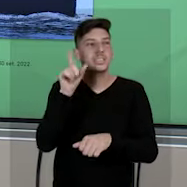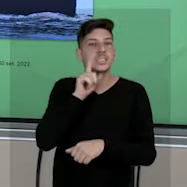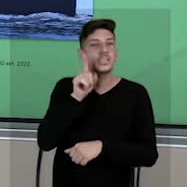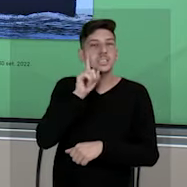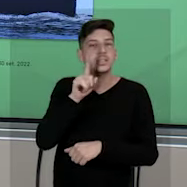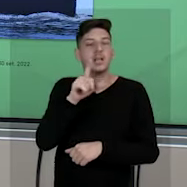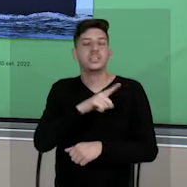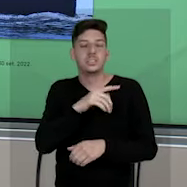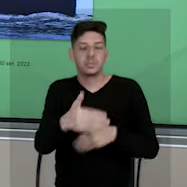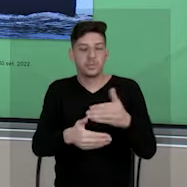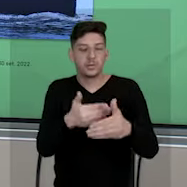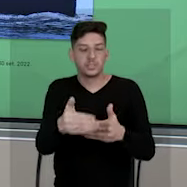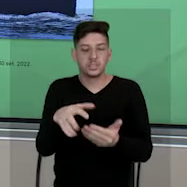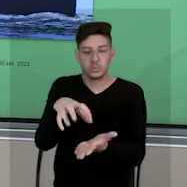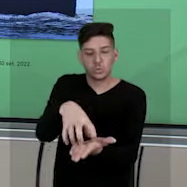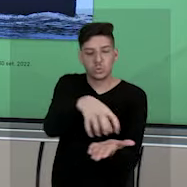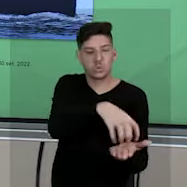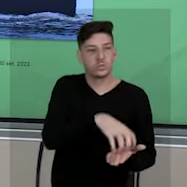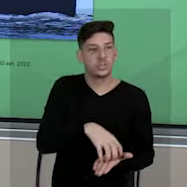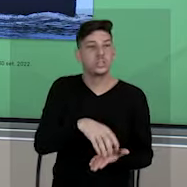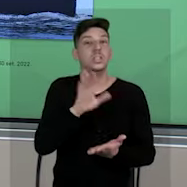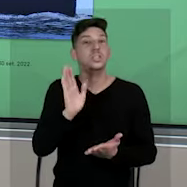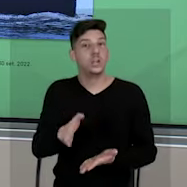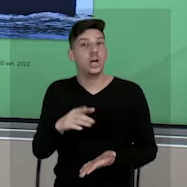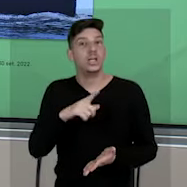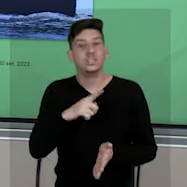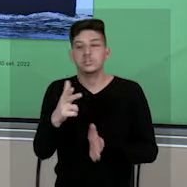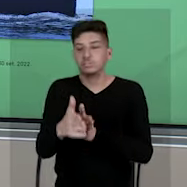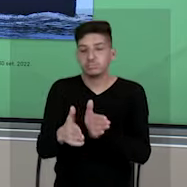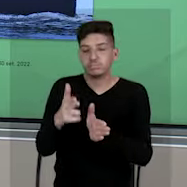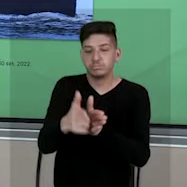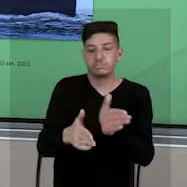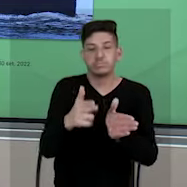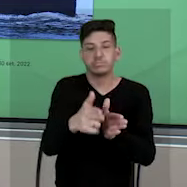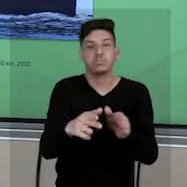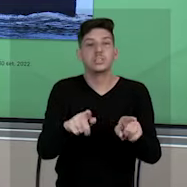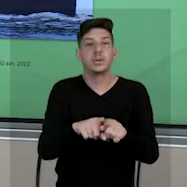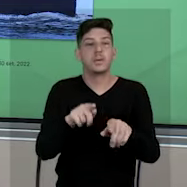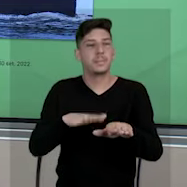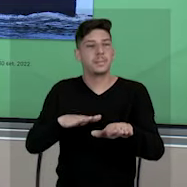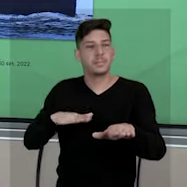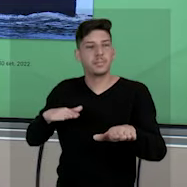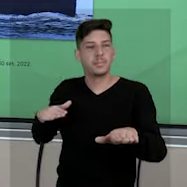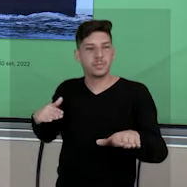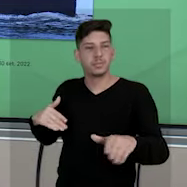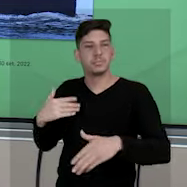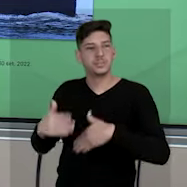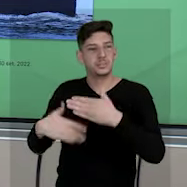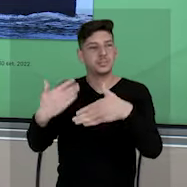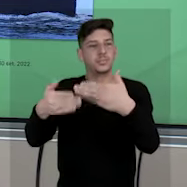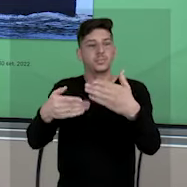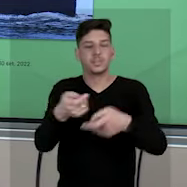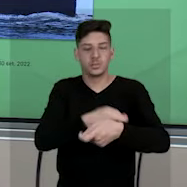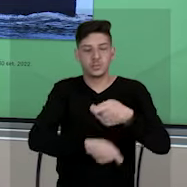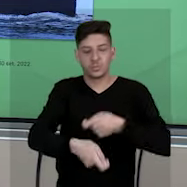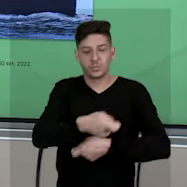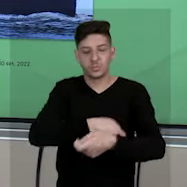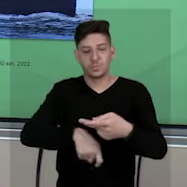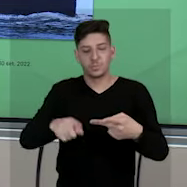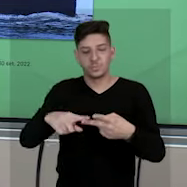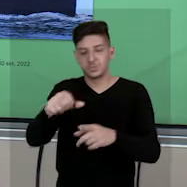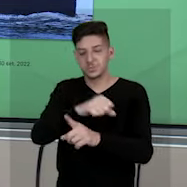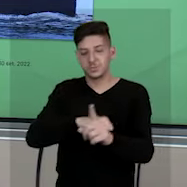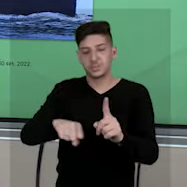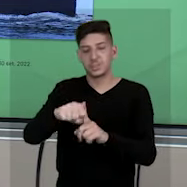em processo de colonização, já recebendo essas ferrovias e os trilhos levando o desenvolvimento ali, desenvolvimento econômico, social. Então,